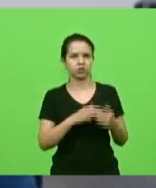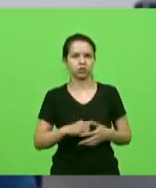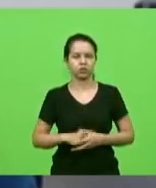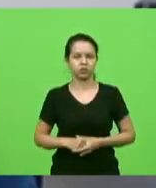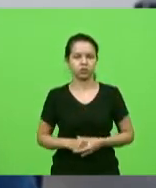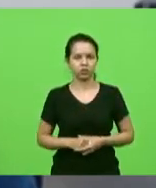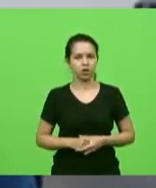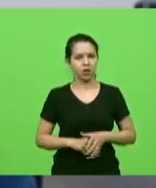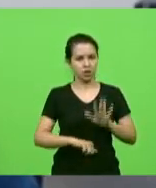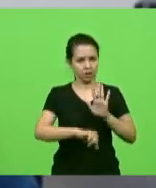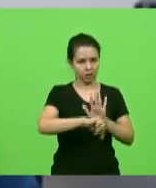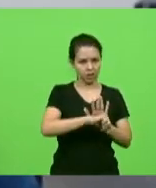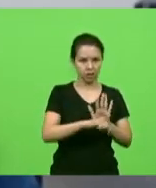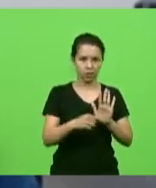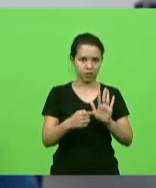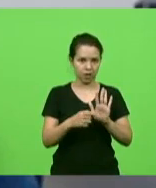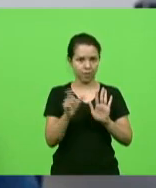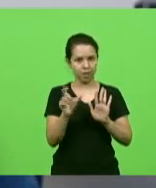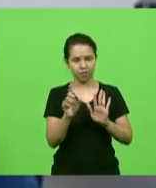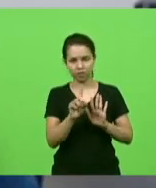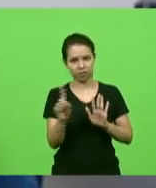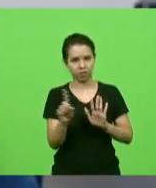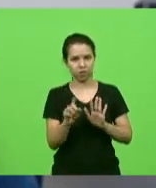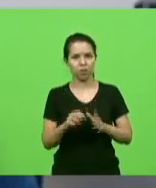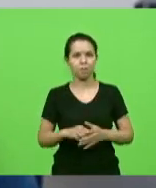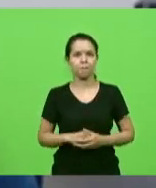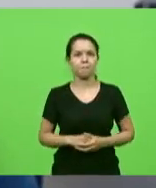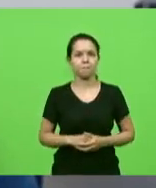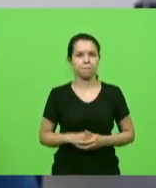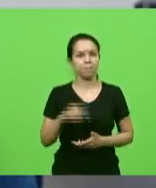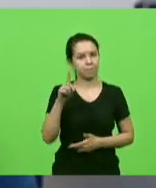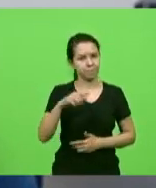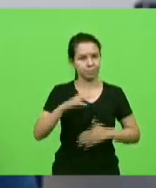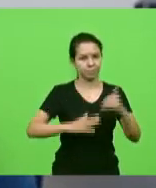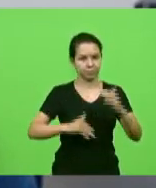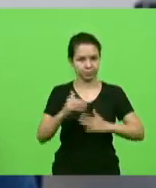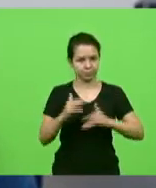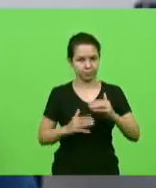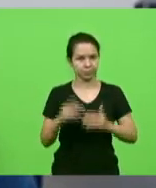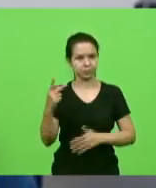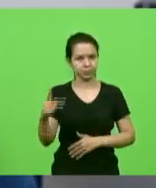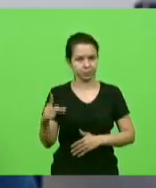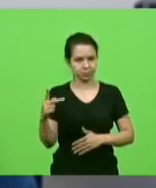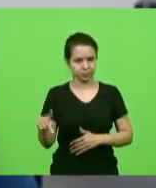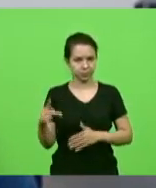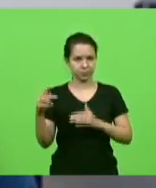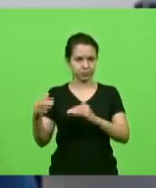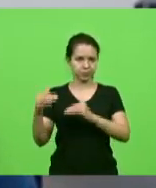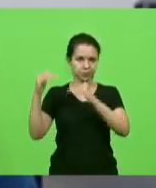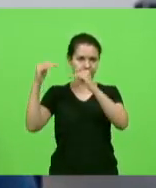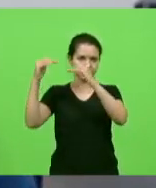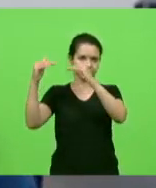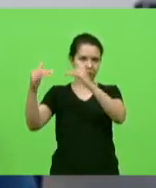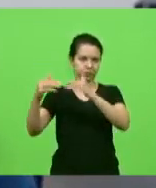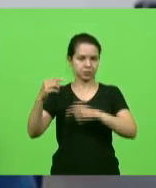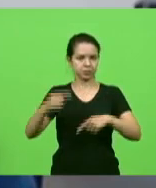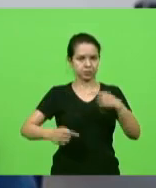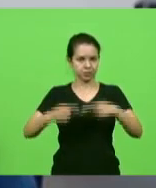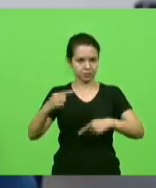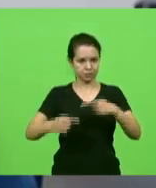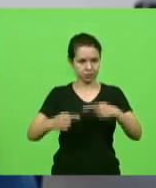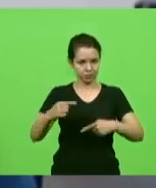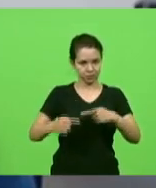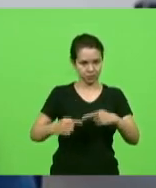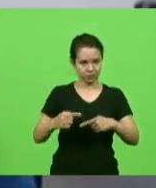que Tecnicamente crime não se trata dizem respeito a ações perpetradas por agentes políticos do alto Escalão do exercício das suas funções